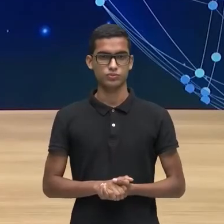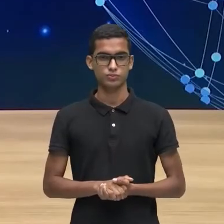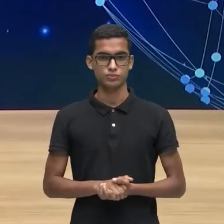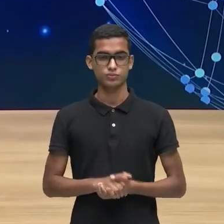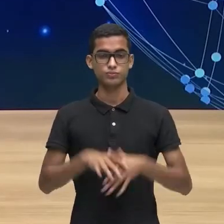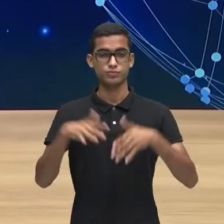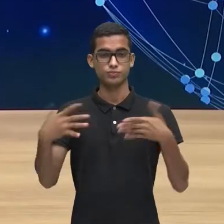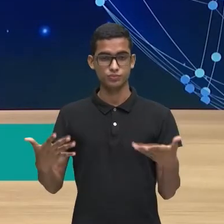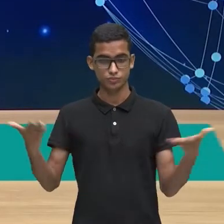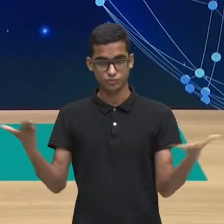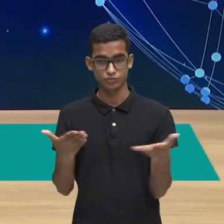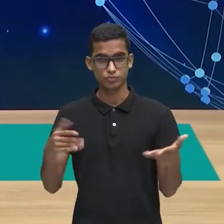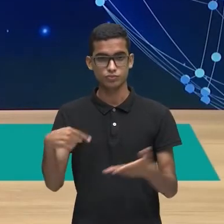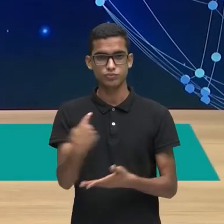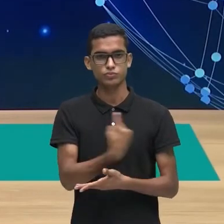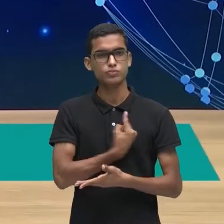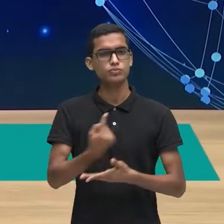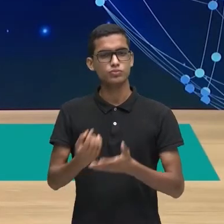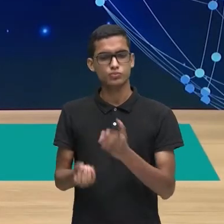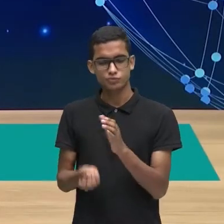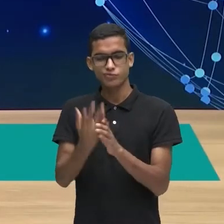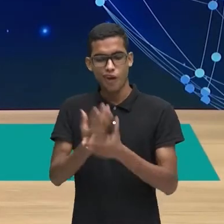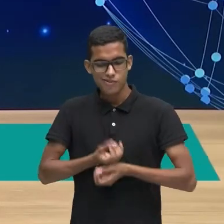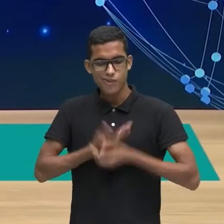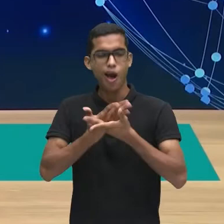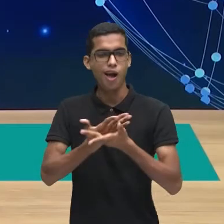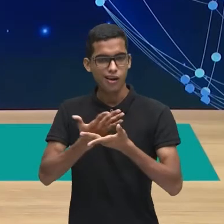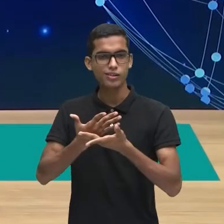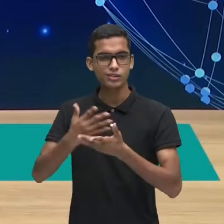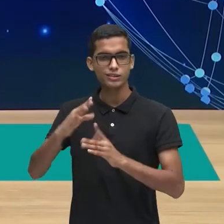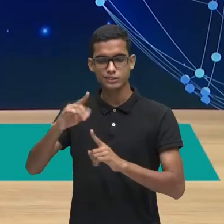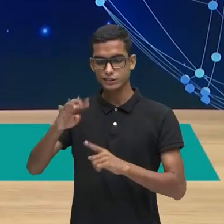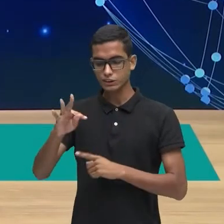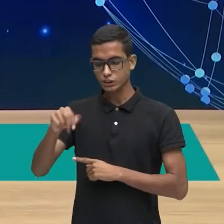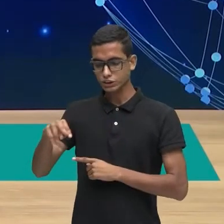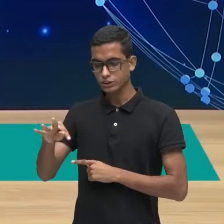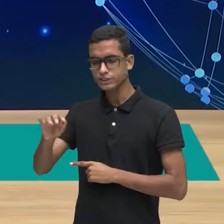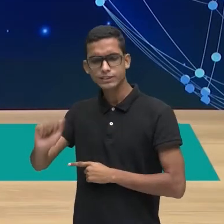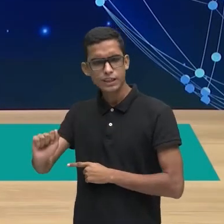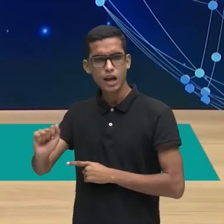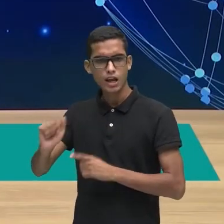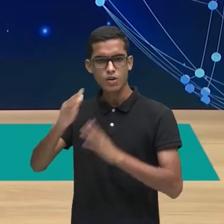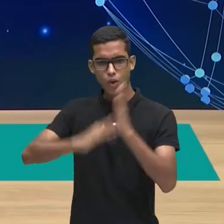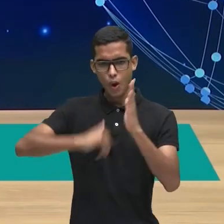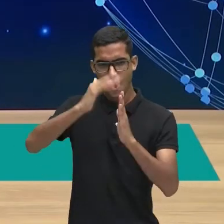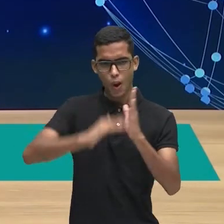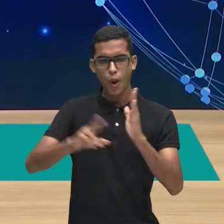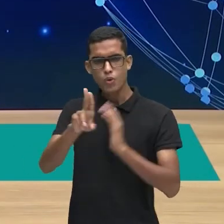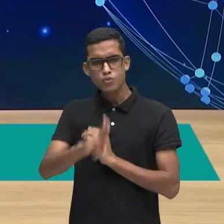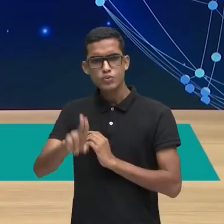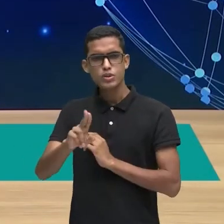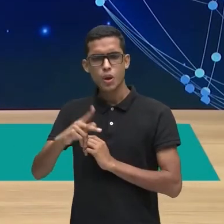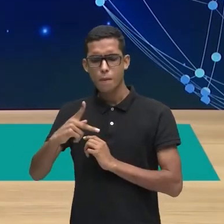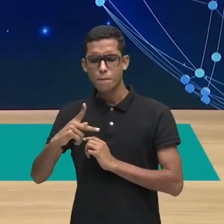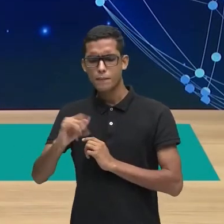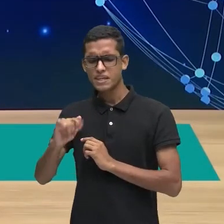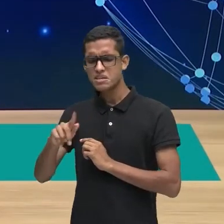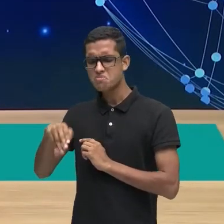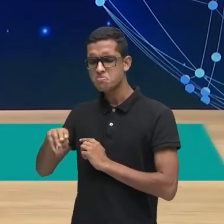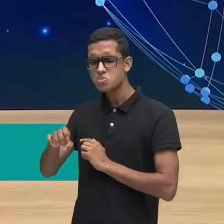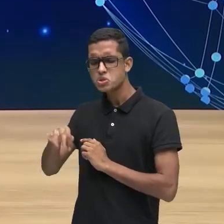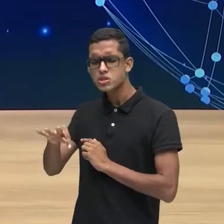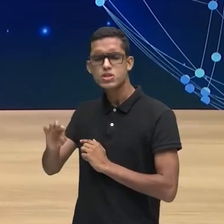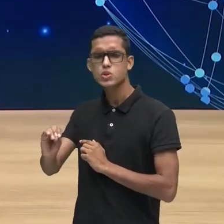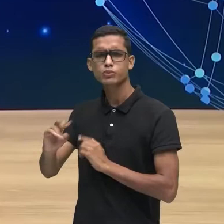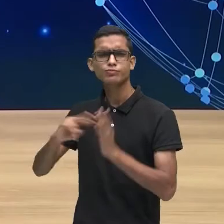Então, hoje nós vamos produzir tintas a partir de pigmentos. Ou seja, vocês sabem o que são